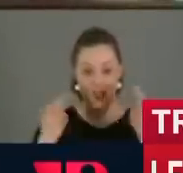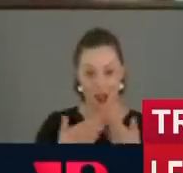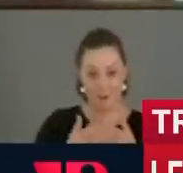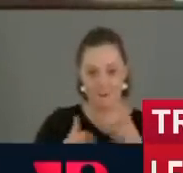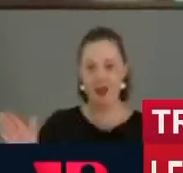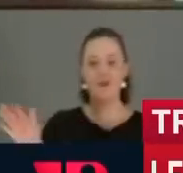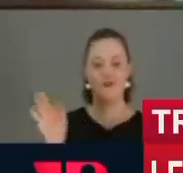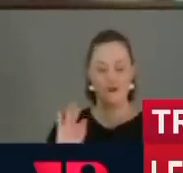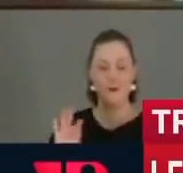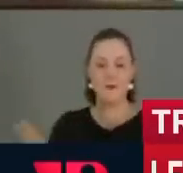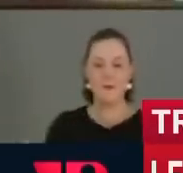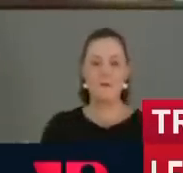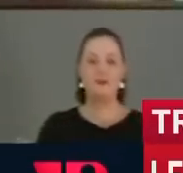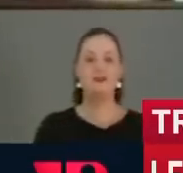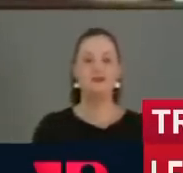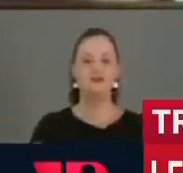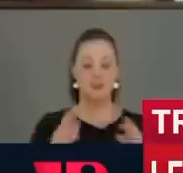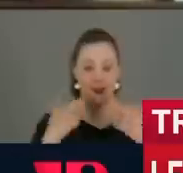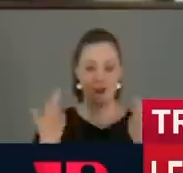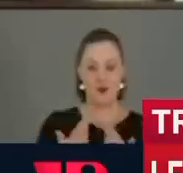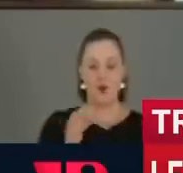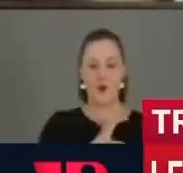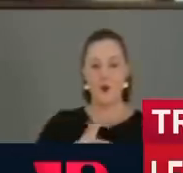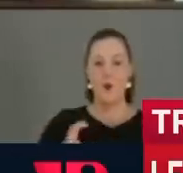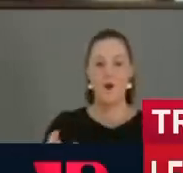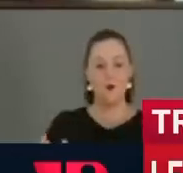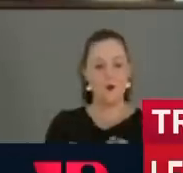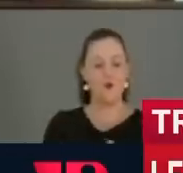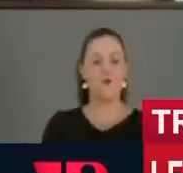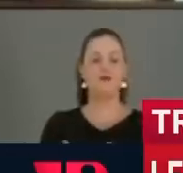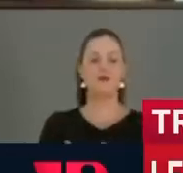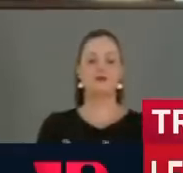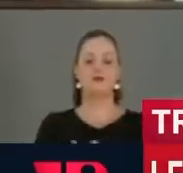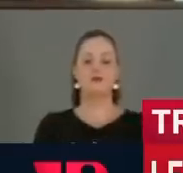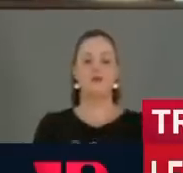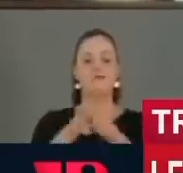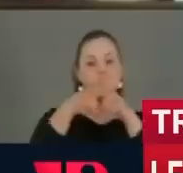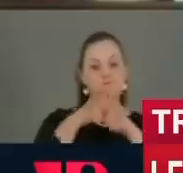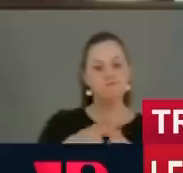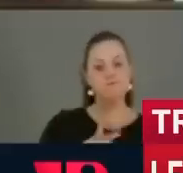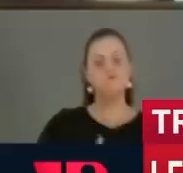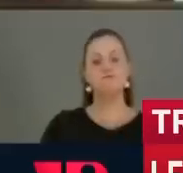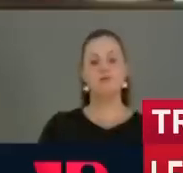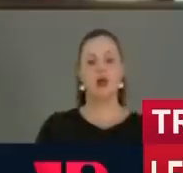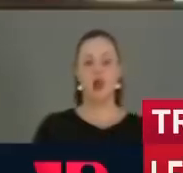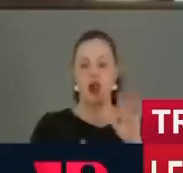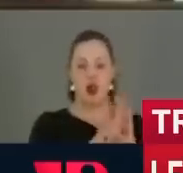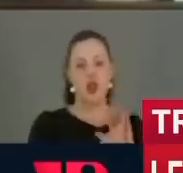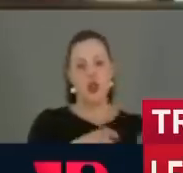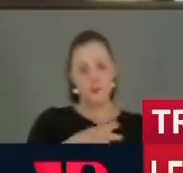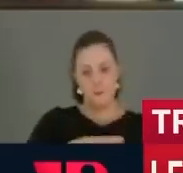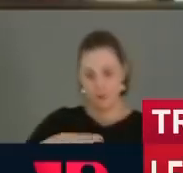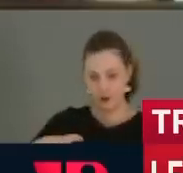Federal, anunciou nesta sexta-feira que vai pedir ao presidente do Senado, Rodrigo Pacheco, a prorrogação por